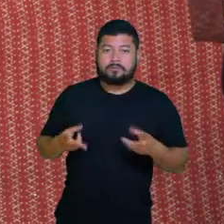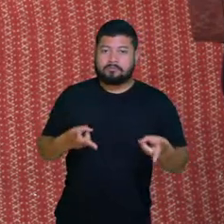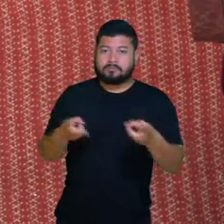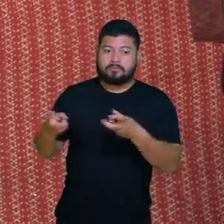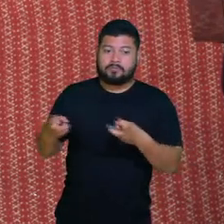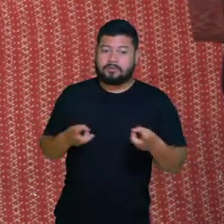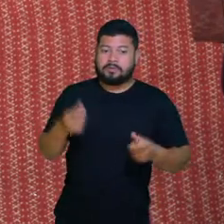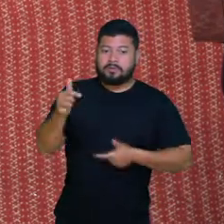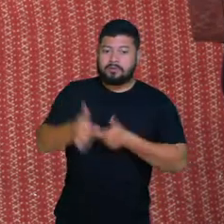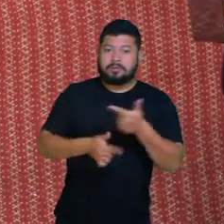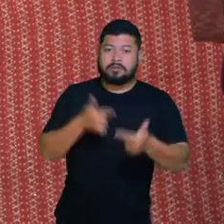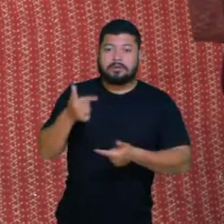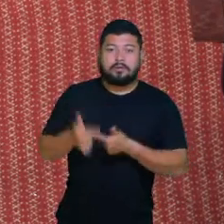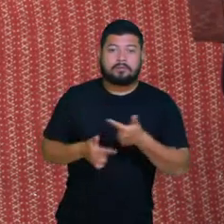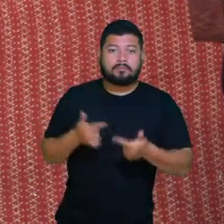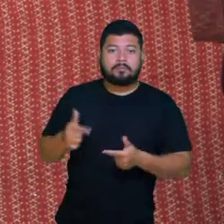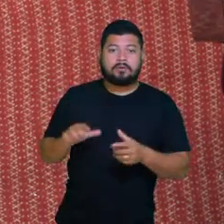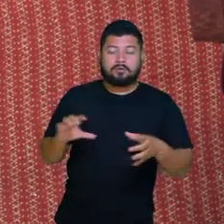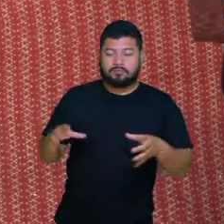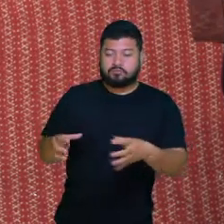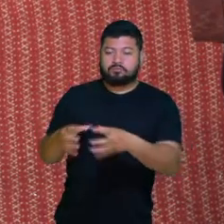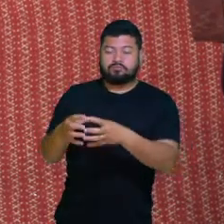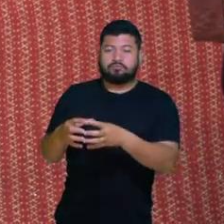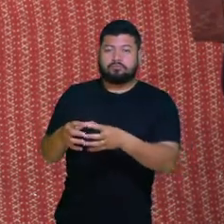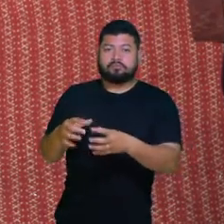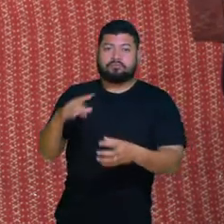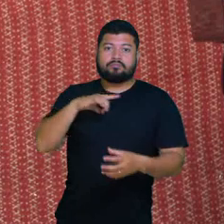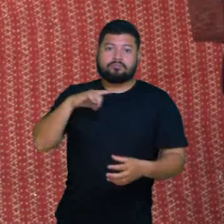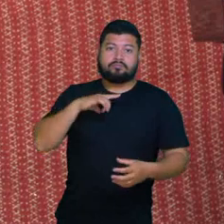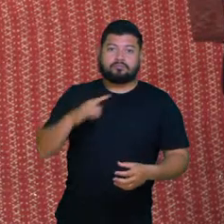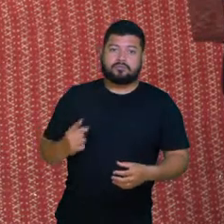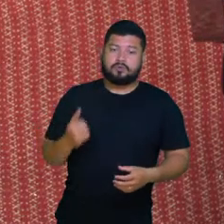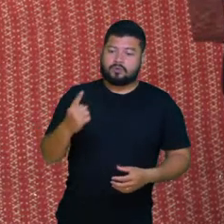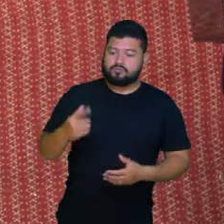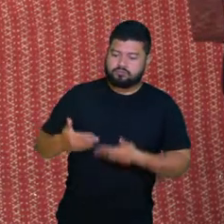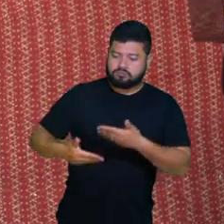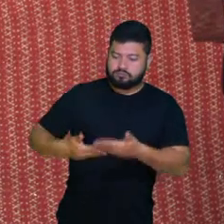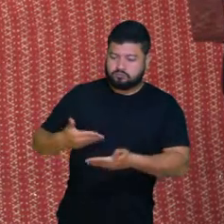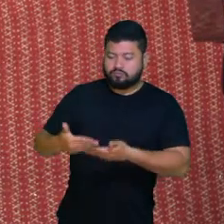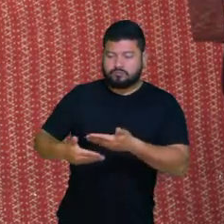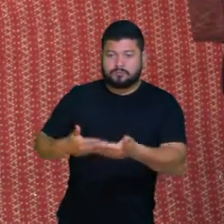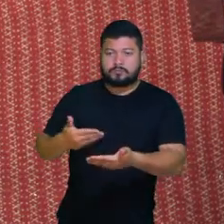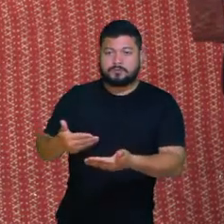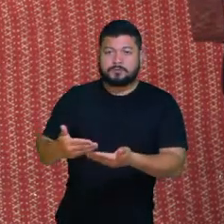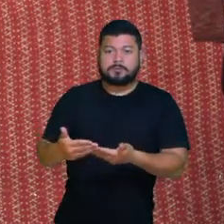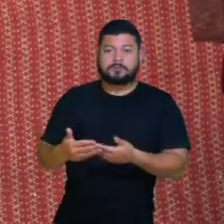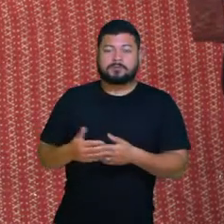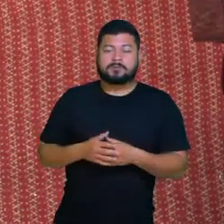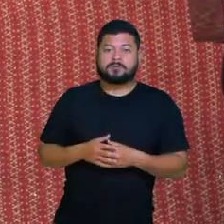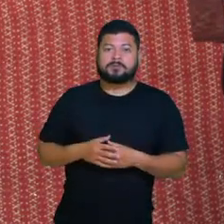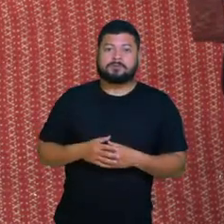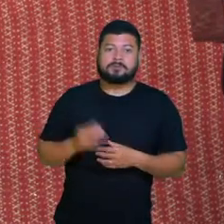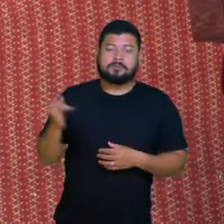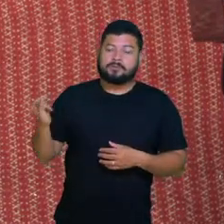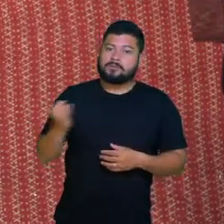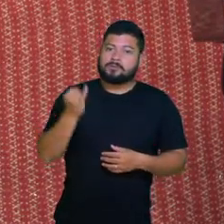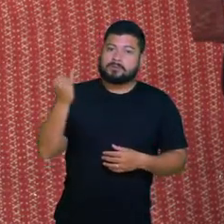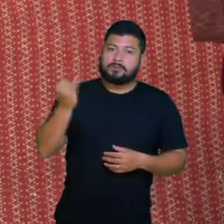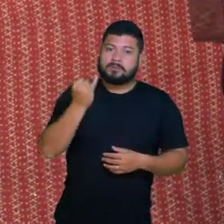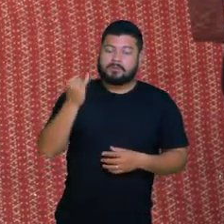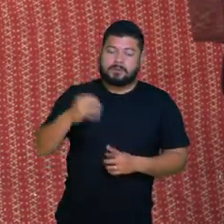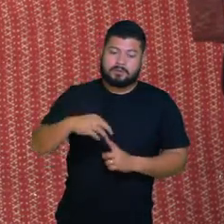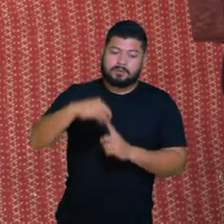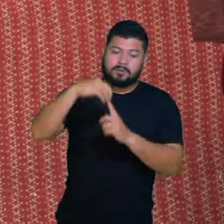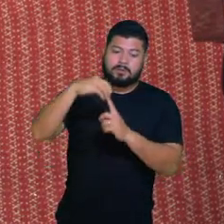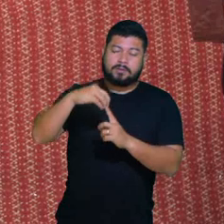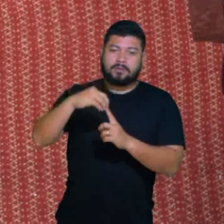trabalho coletivo a gente tem um um caminhar tem um trabalho eh importante em destaque